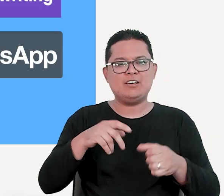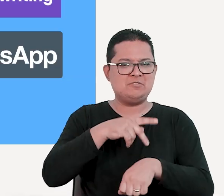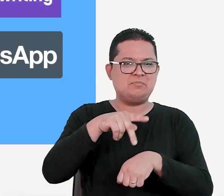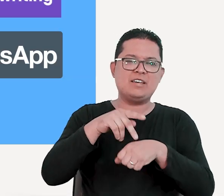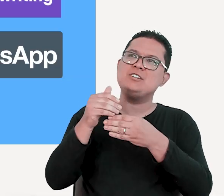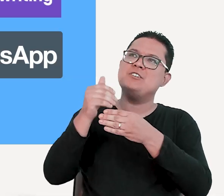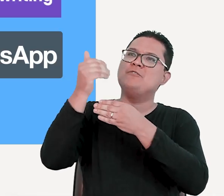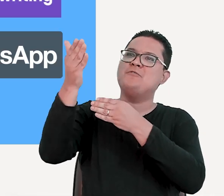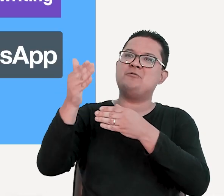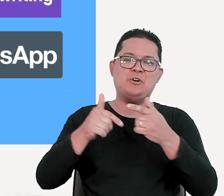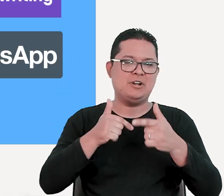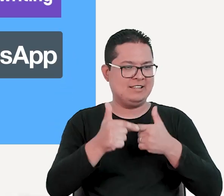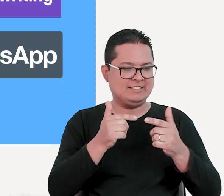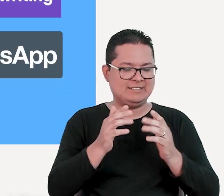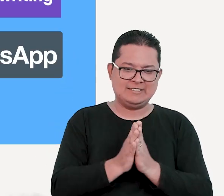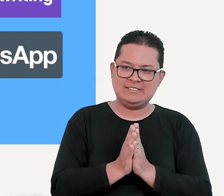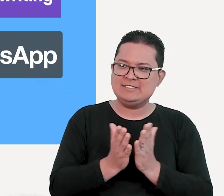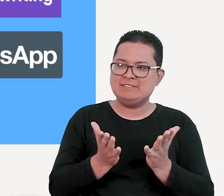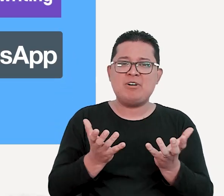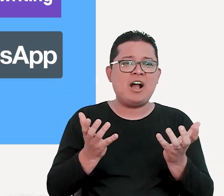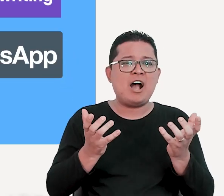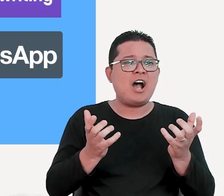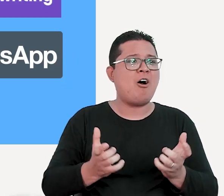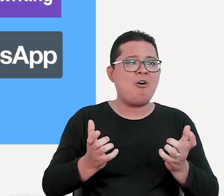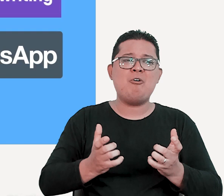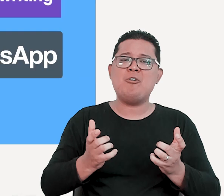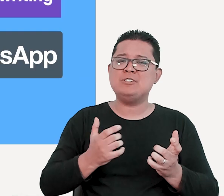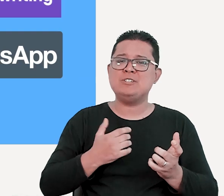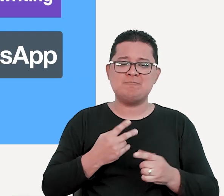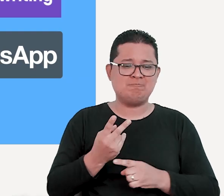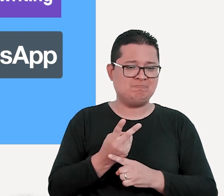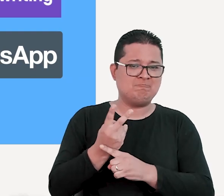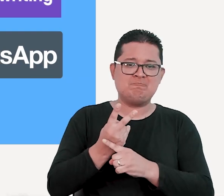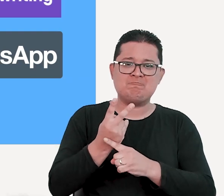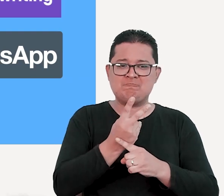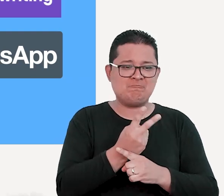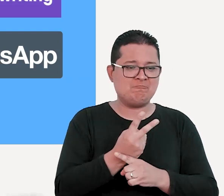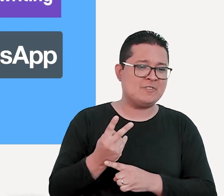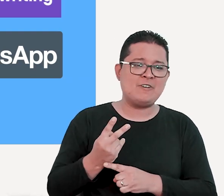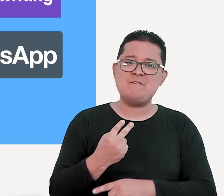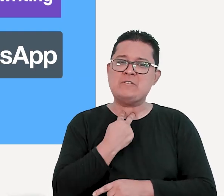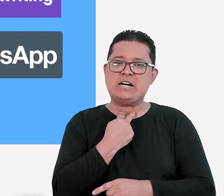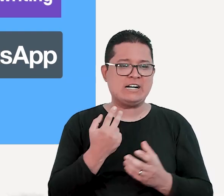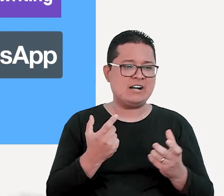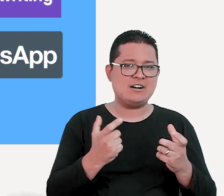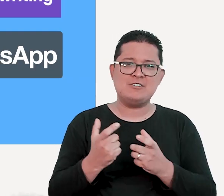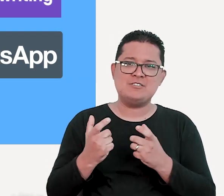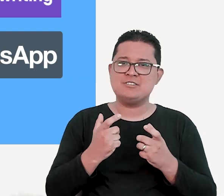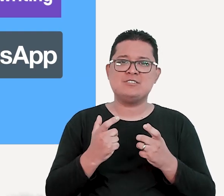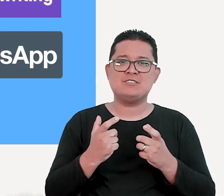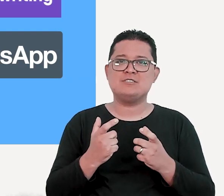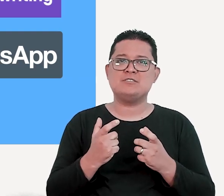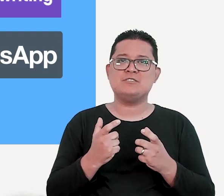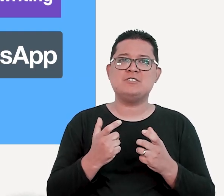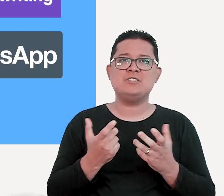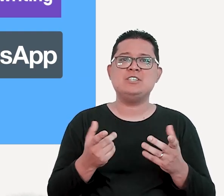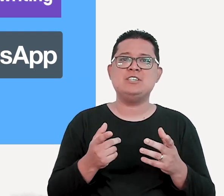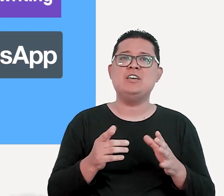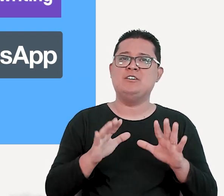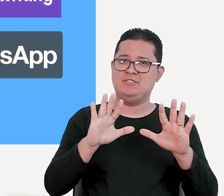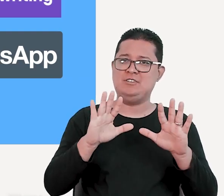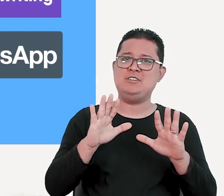fora, lá para fora, ou no mundo mesmo de UX Writing, porque lá fora tem um ritmo diferente